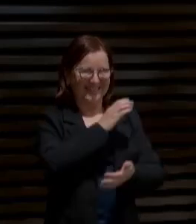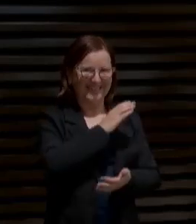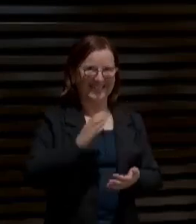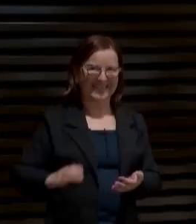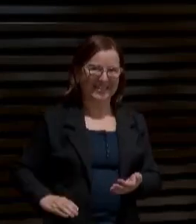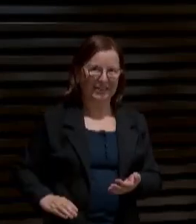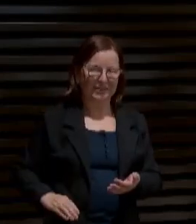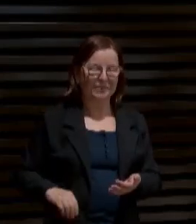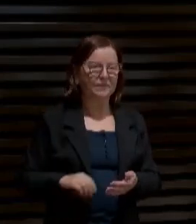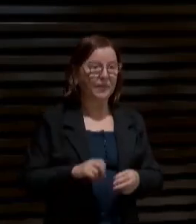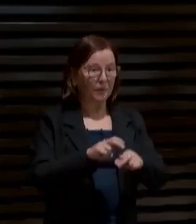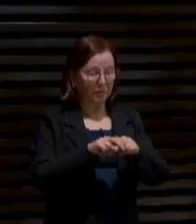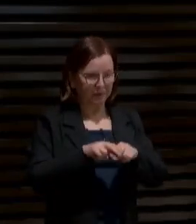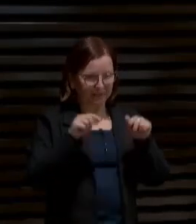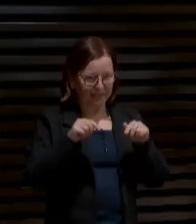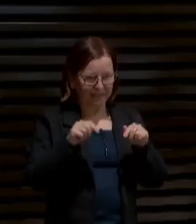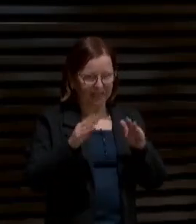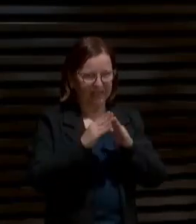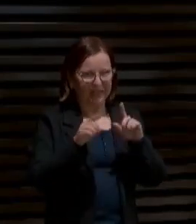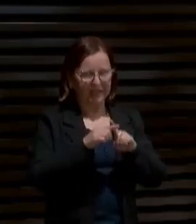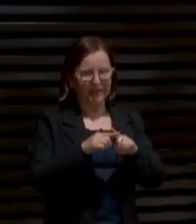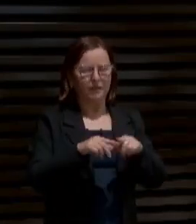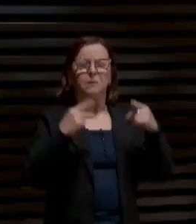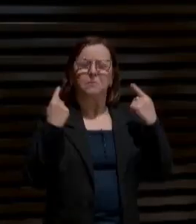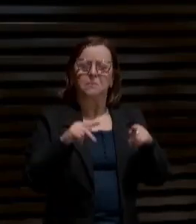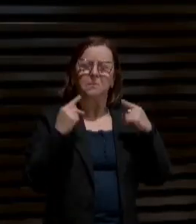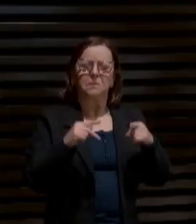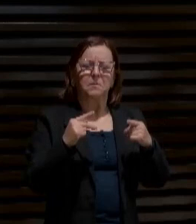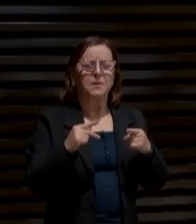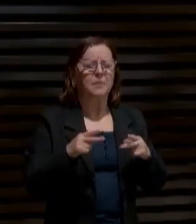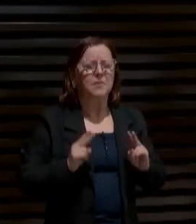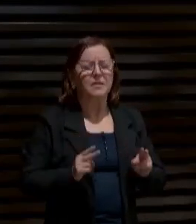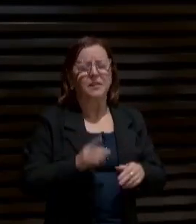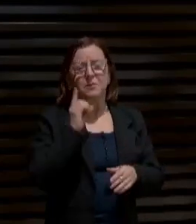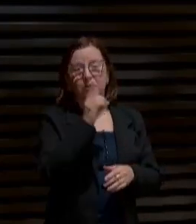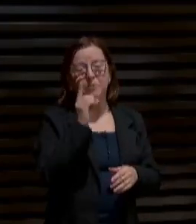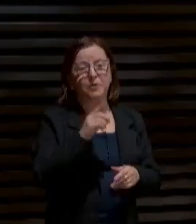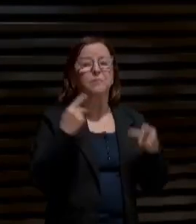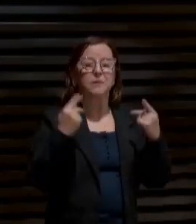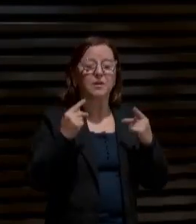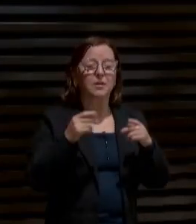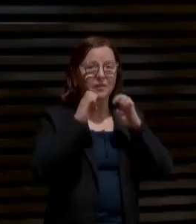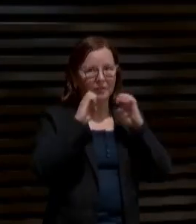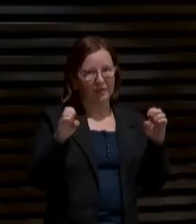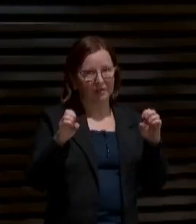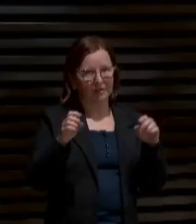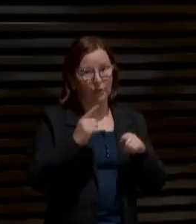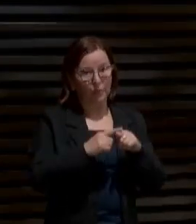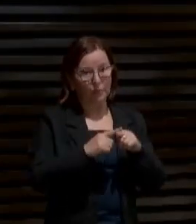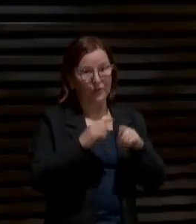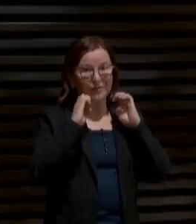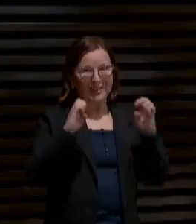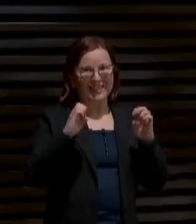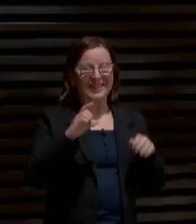por isso que aqui nesse ponto nós pegamos todo domingo evangelho porque o evangelho que